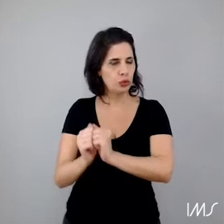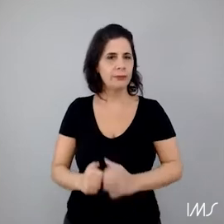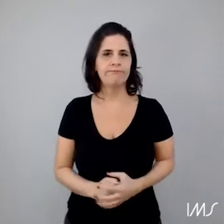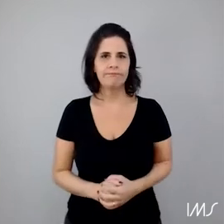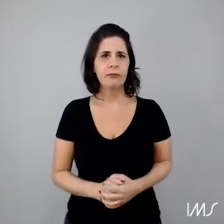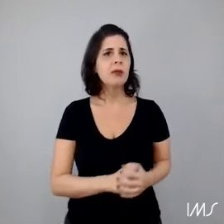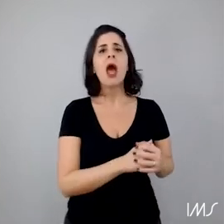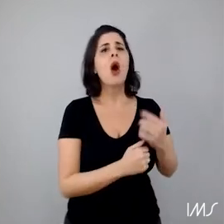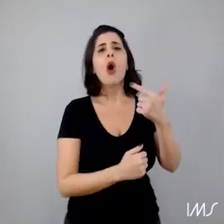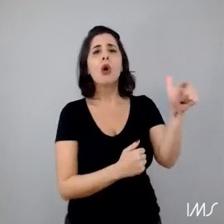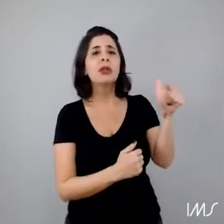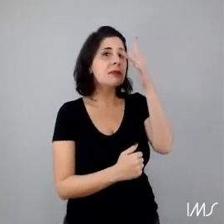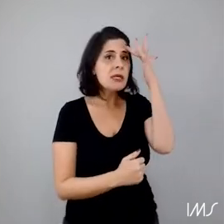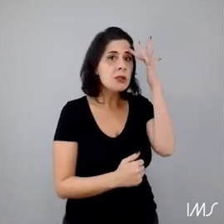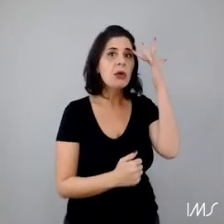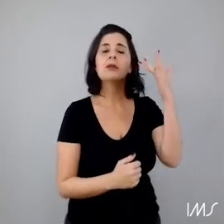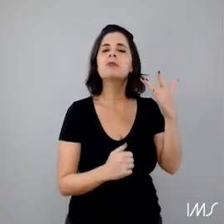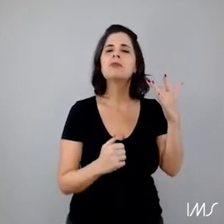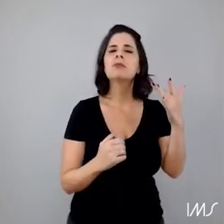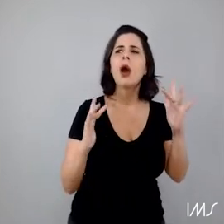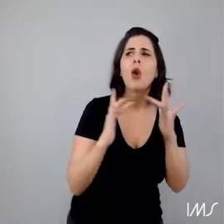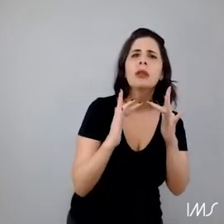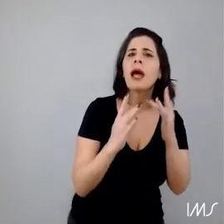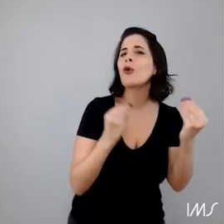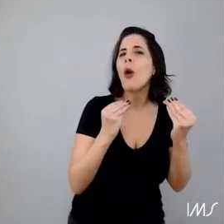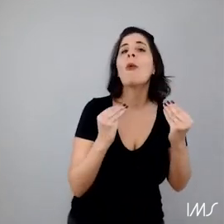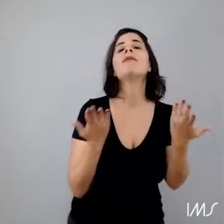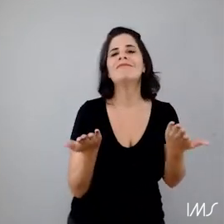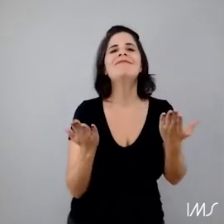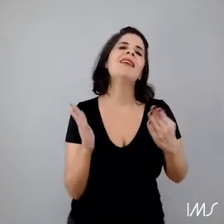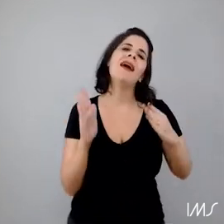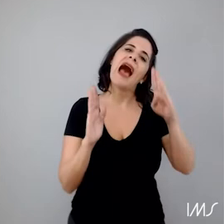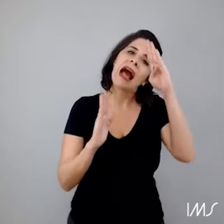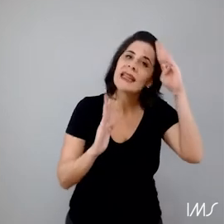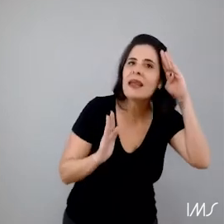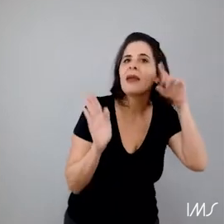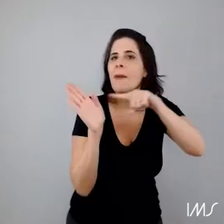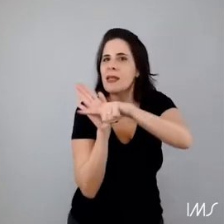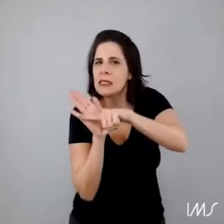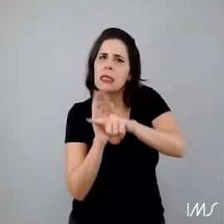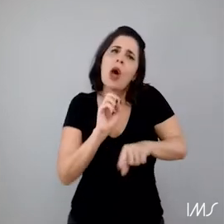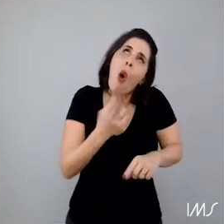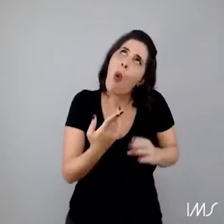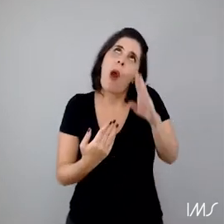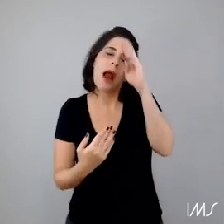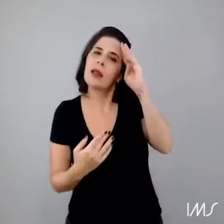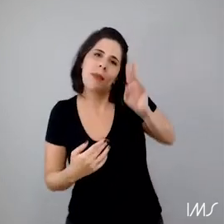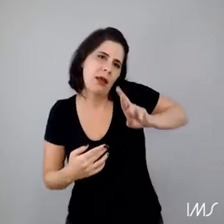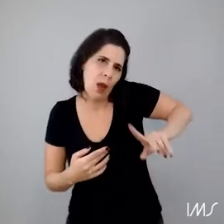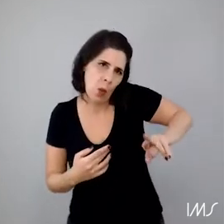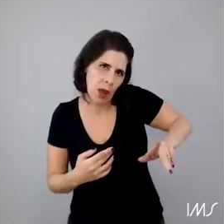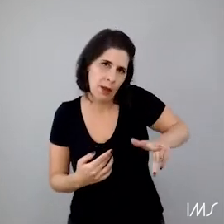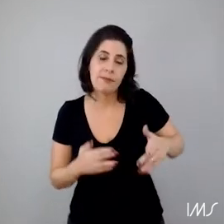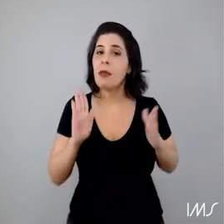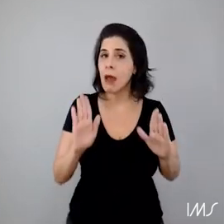Outros se aproximaram de Estefânia através de pesquisas acadêmicas, ou não necessariamente acadêmicas. E não